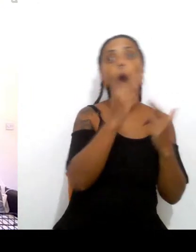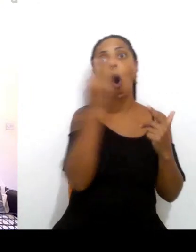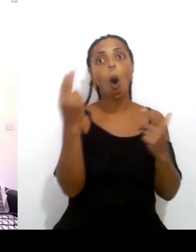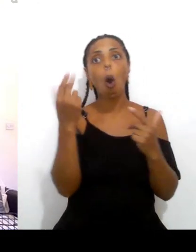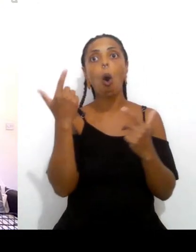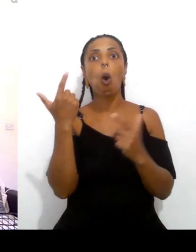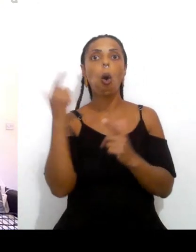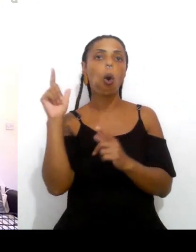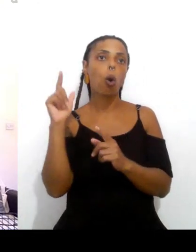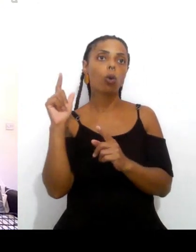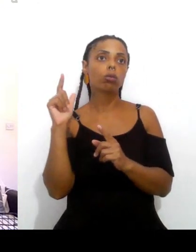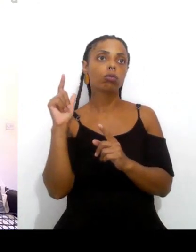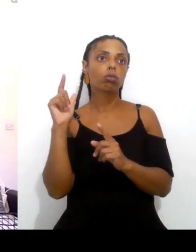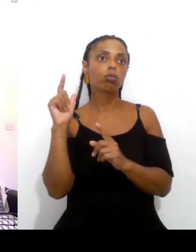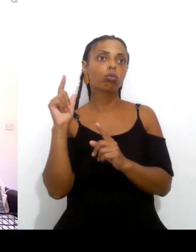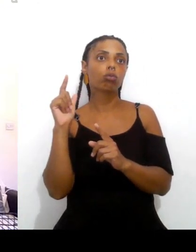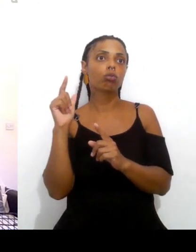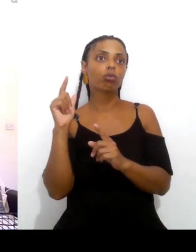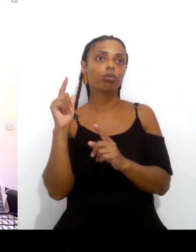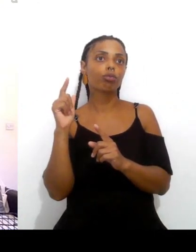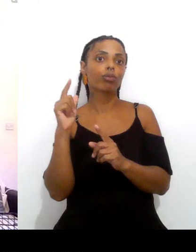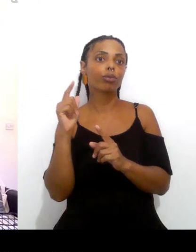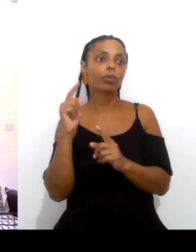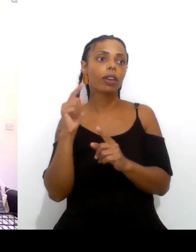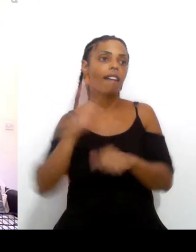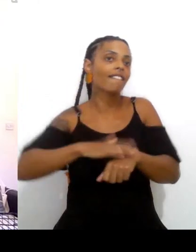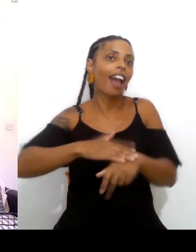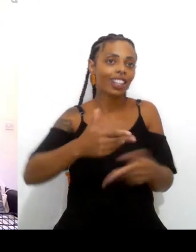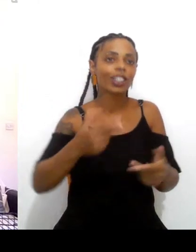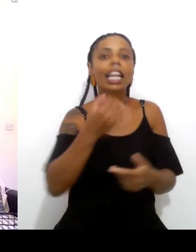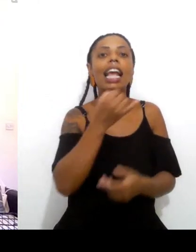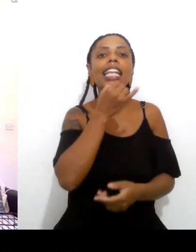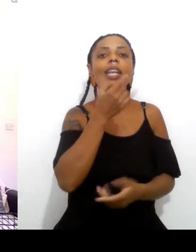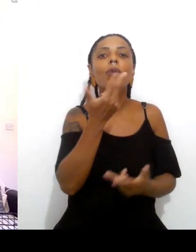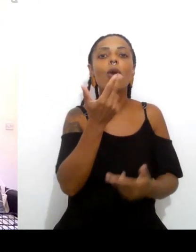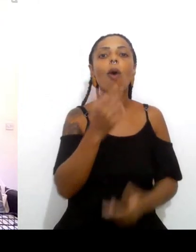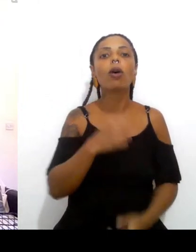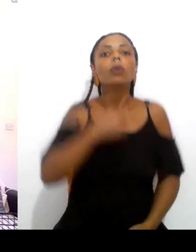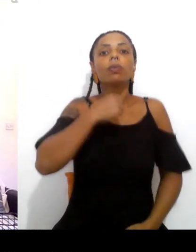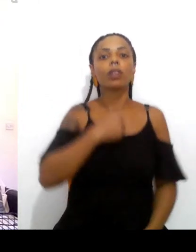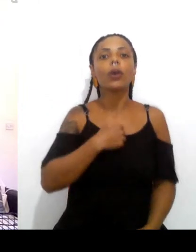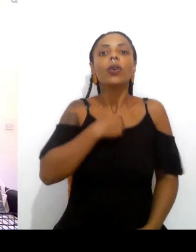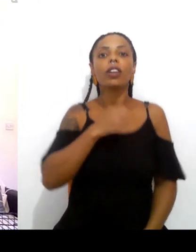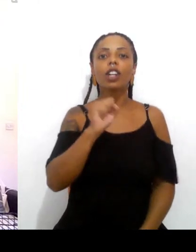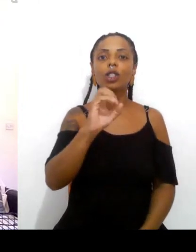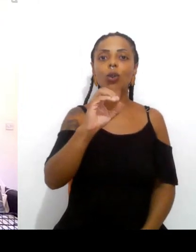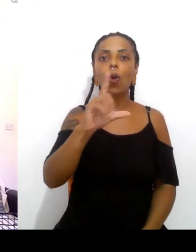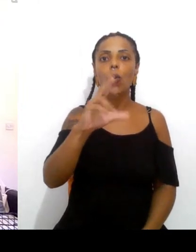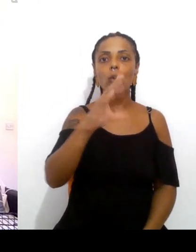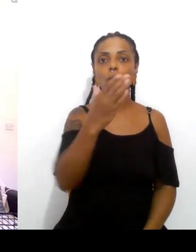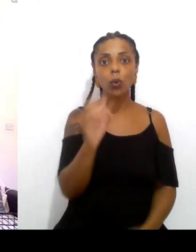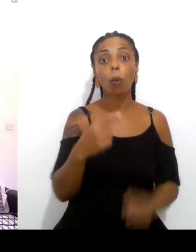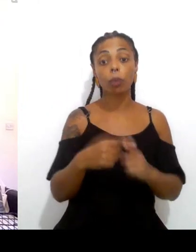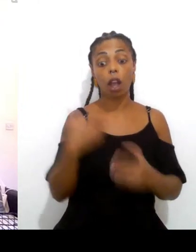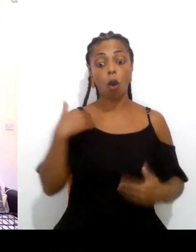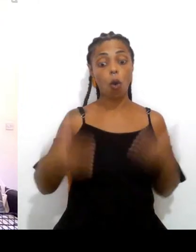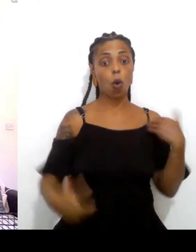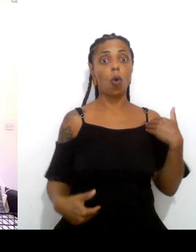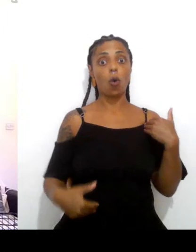soluço nesse sentido há uma forma de violência porque é uma disrupção da estabilidade do corpo